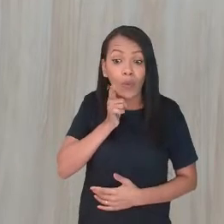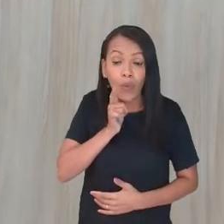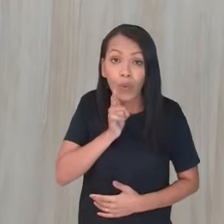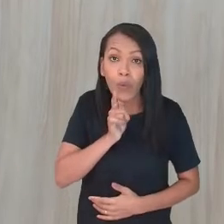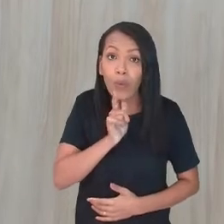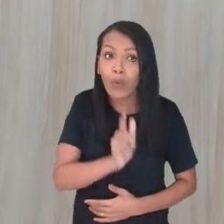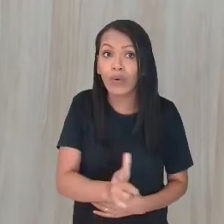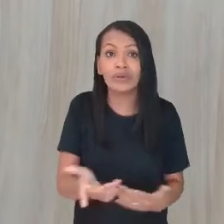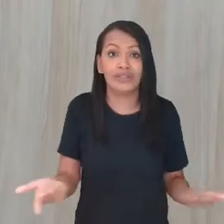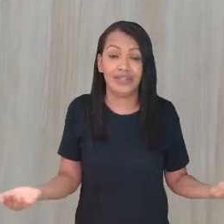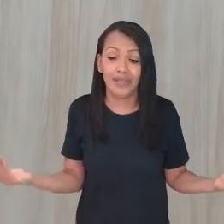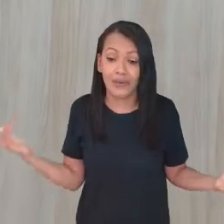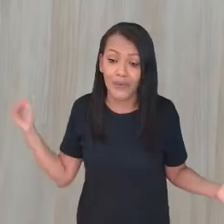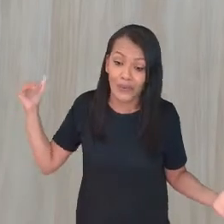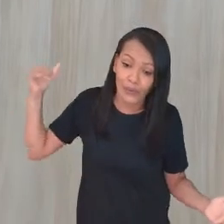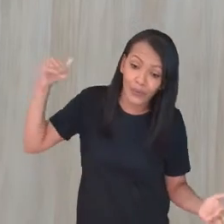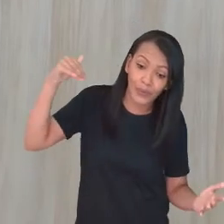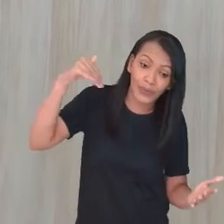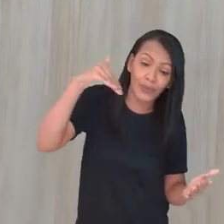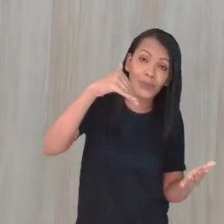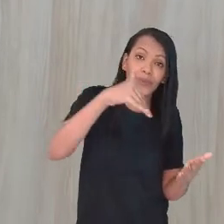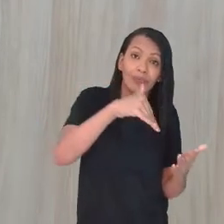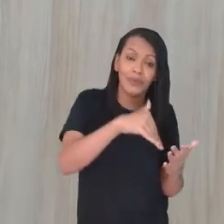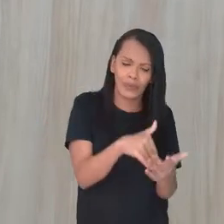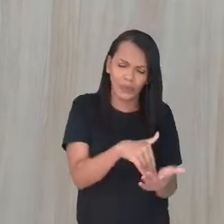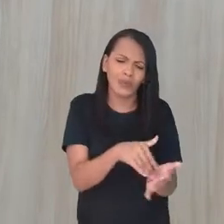na despedida, quando a gente chegar lá no fim do